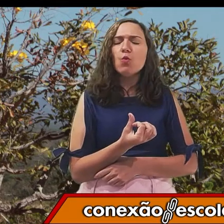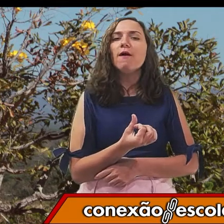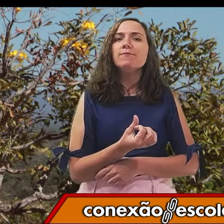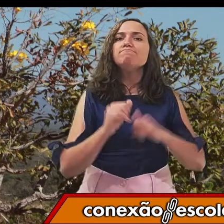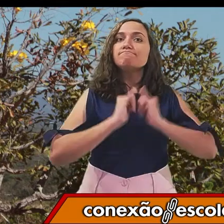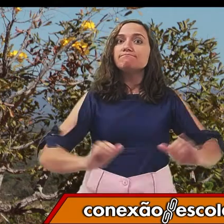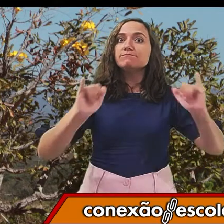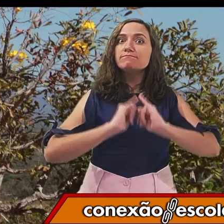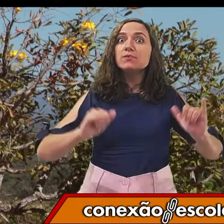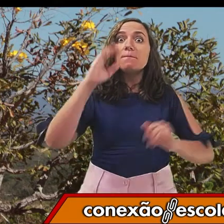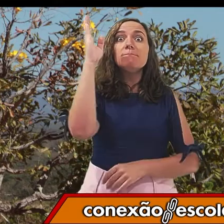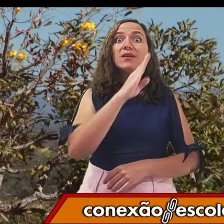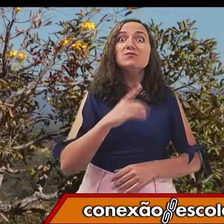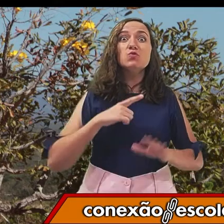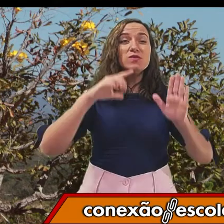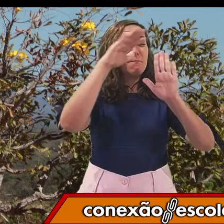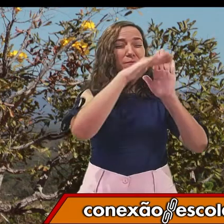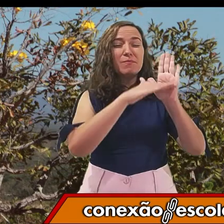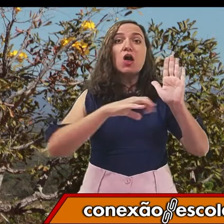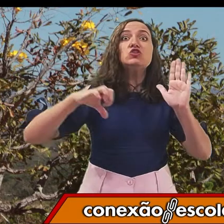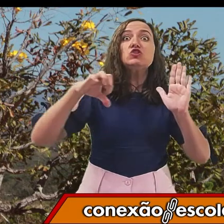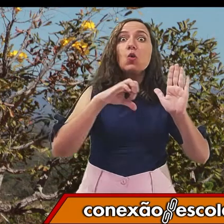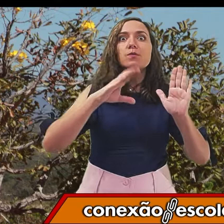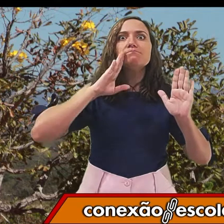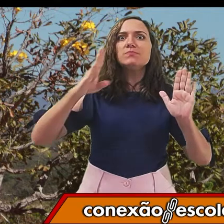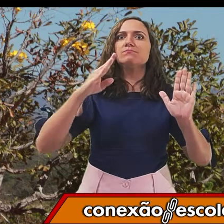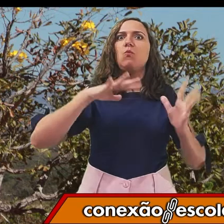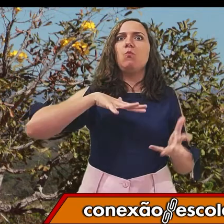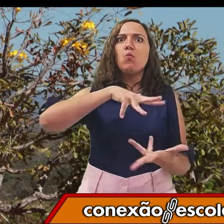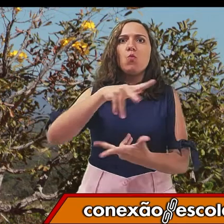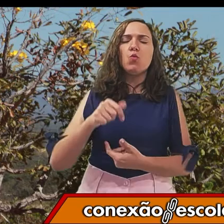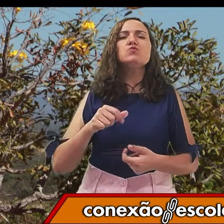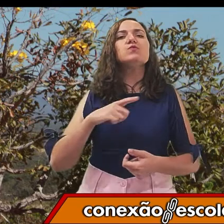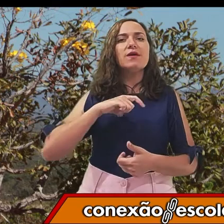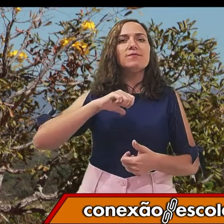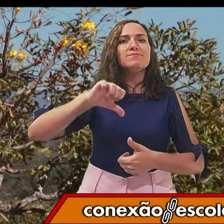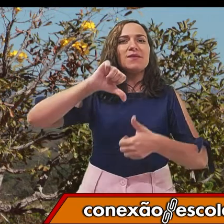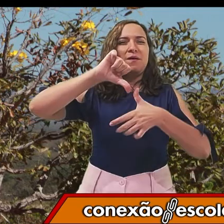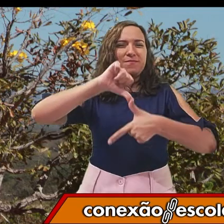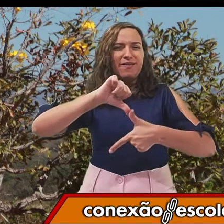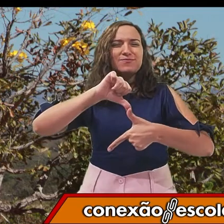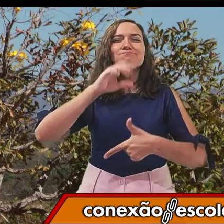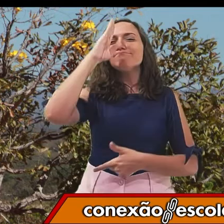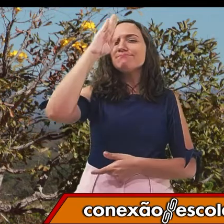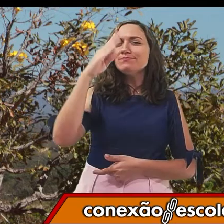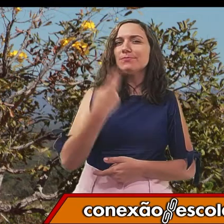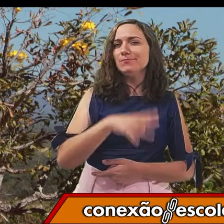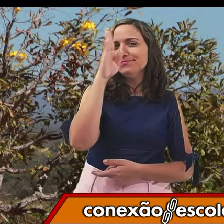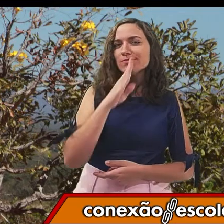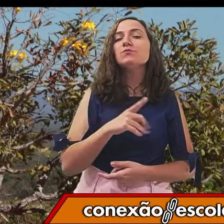Brasil ocupava a posição de 9ª maior economia do planeta e a maior da América Latina. Agricultura,